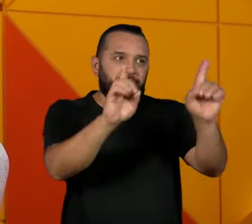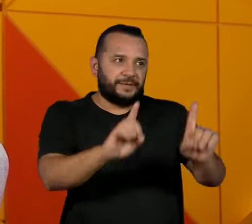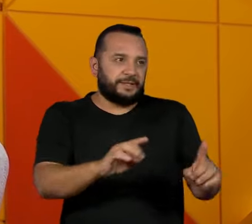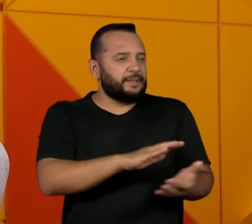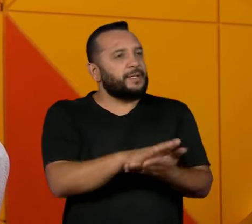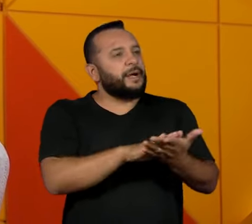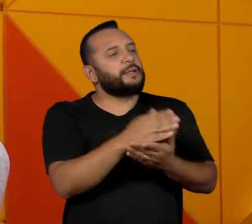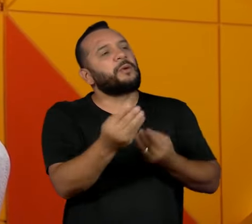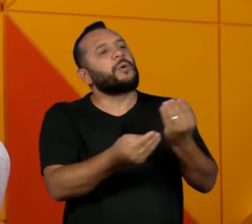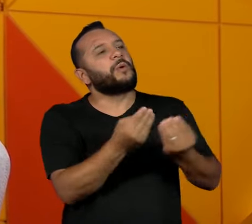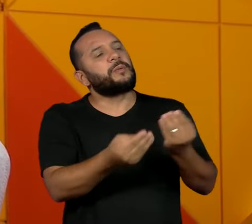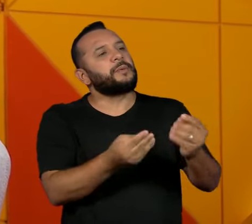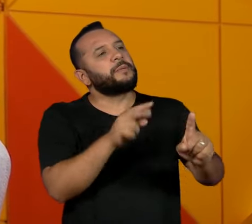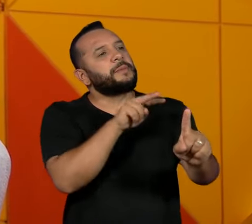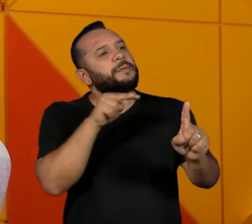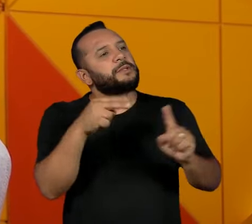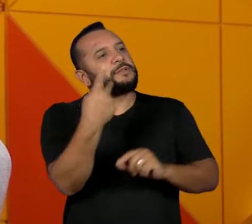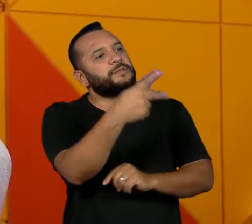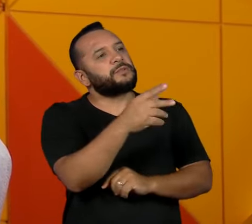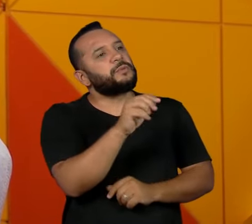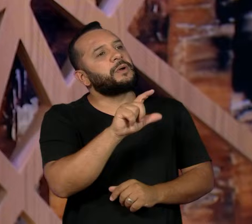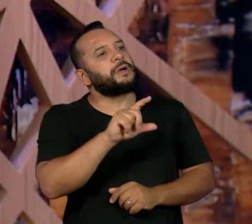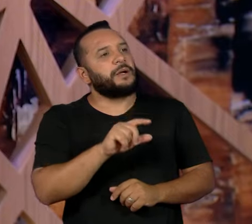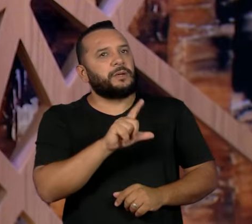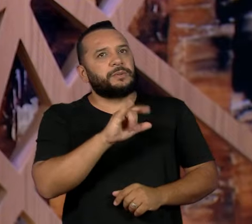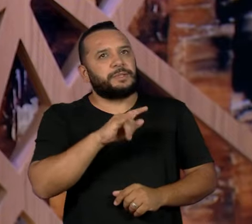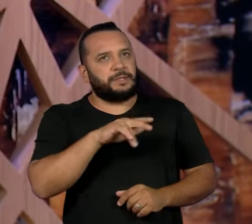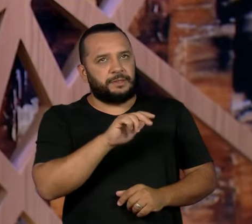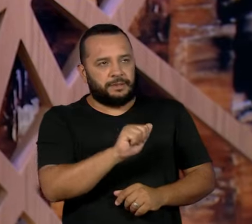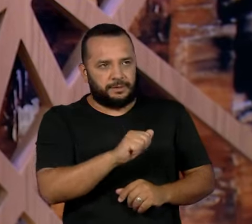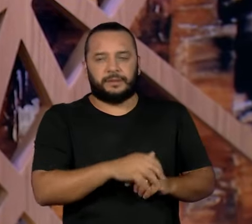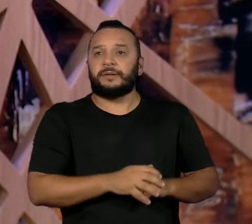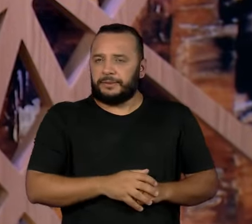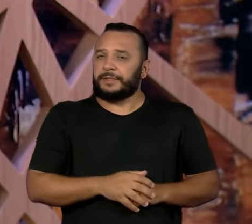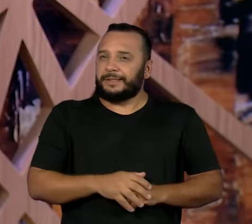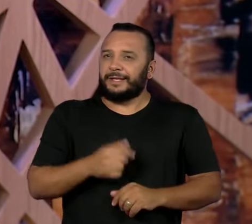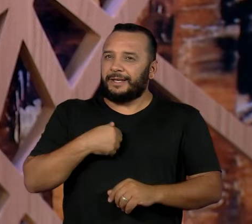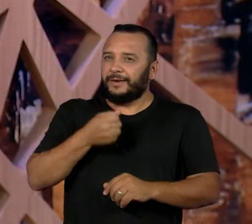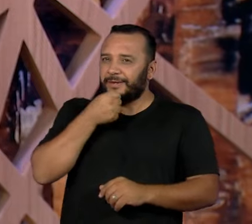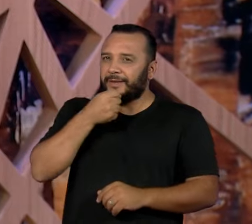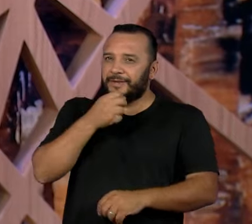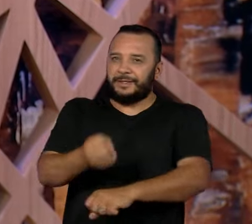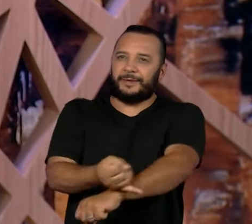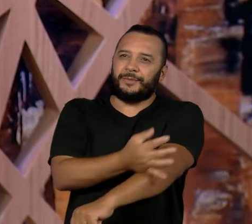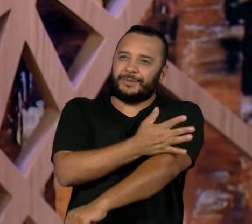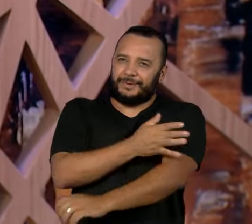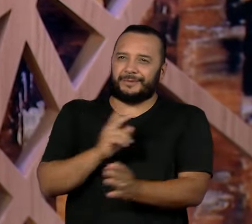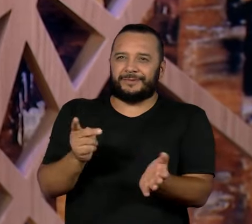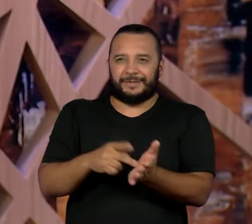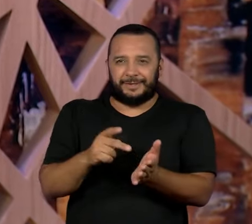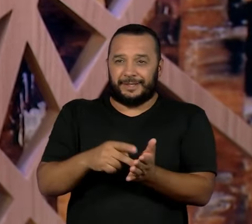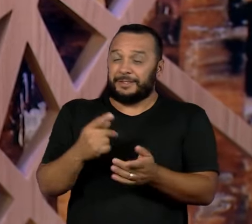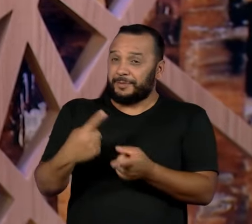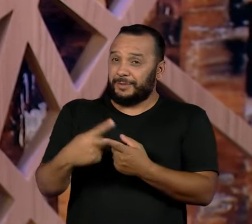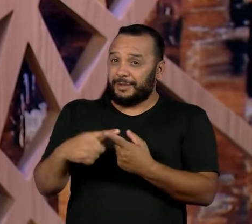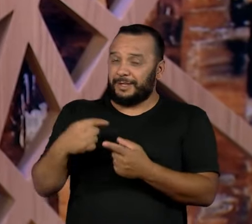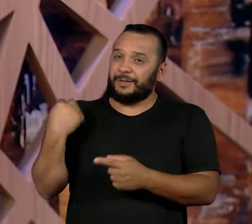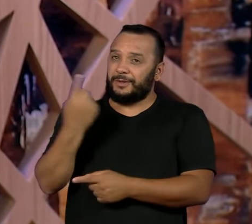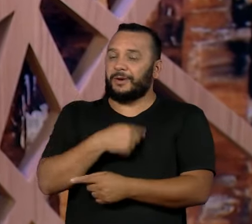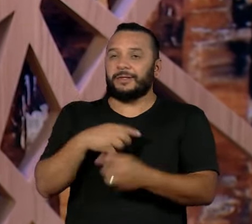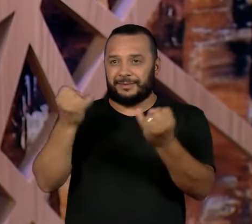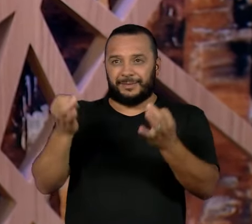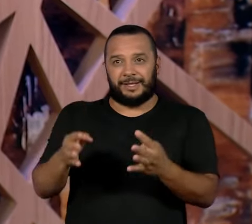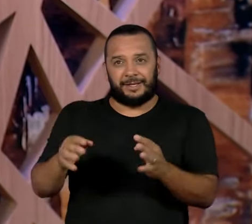deficiência, né? Como é que você enxerga isso, Luciana? É, essa entrevista, inclusive, me emocionou bastante, porque a gente fala muito disso dentro do